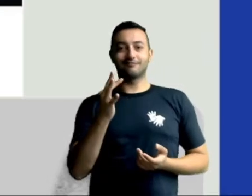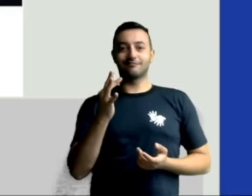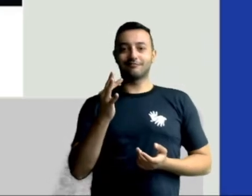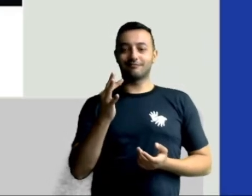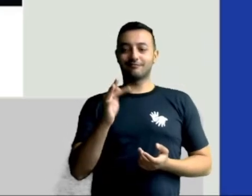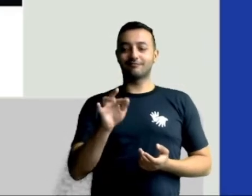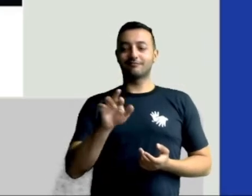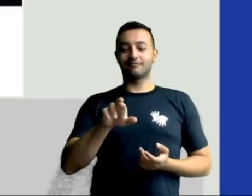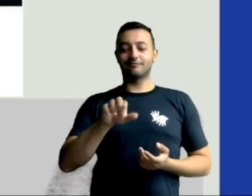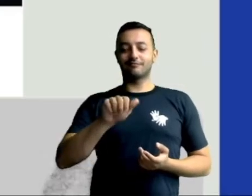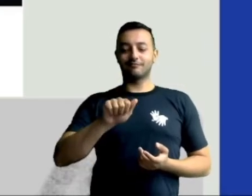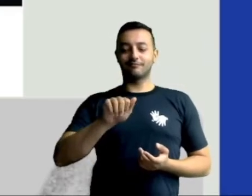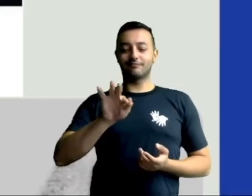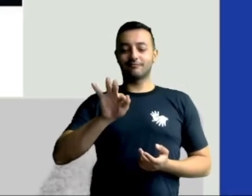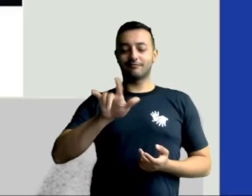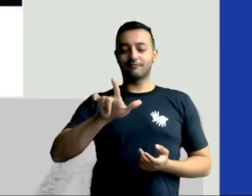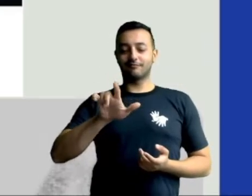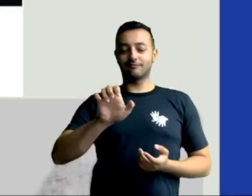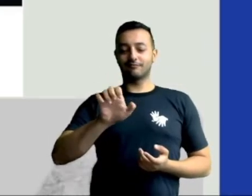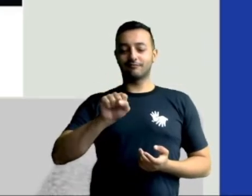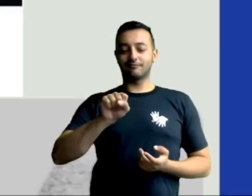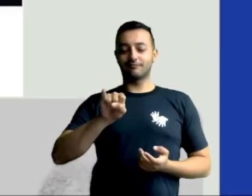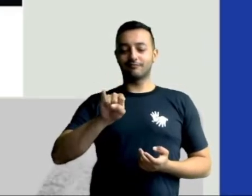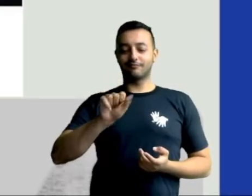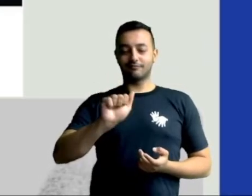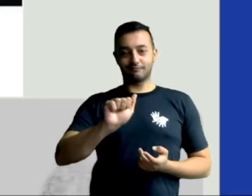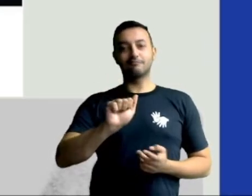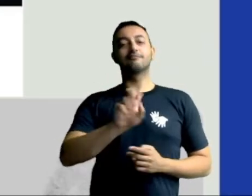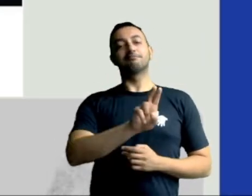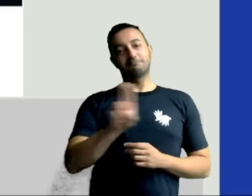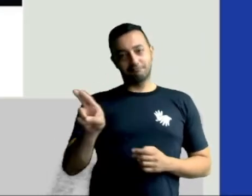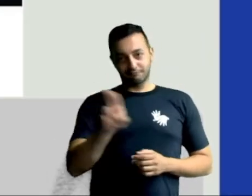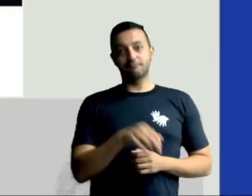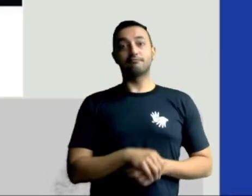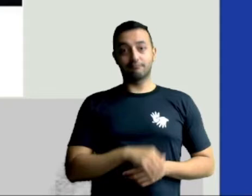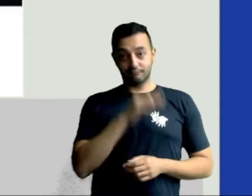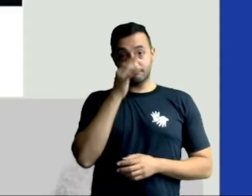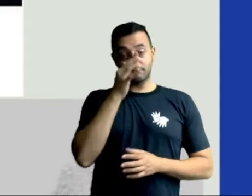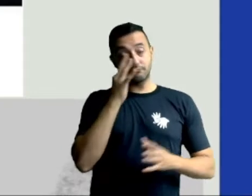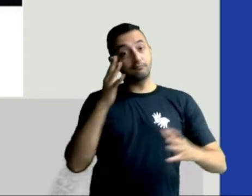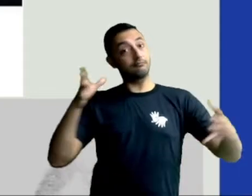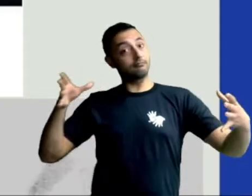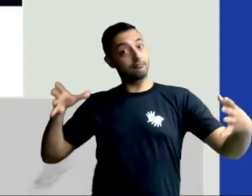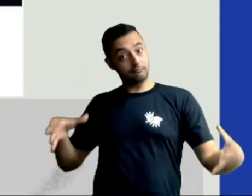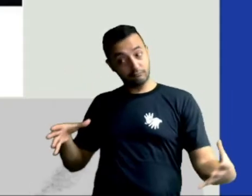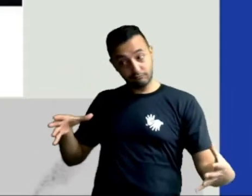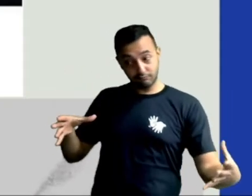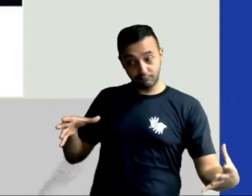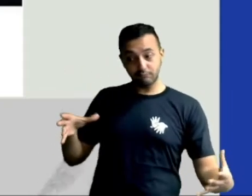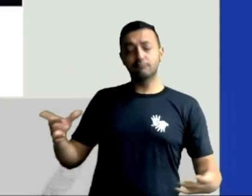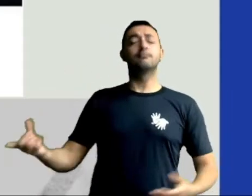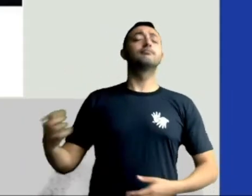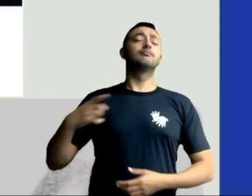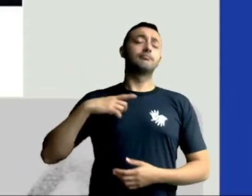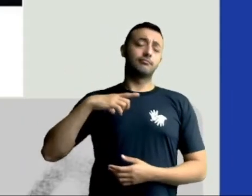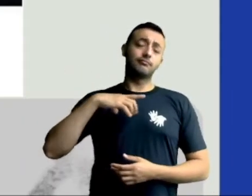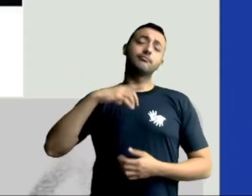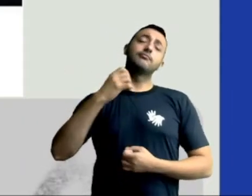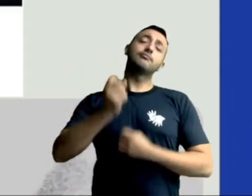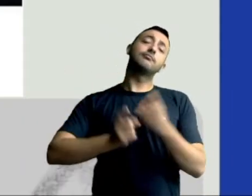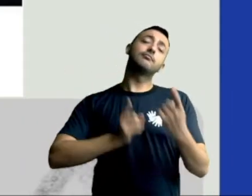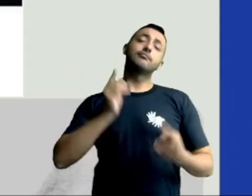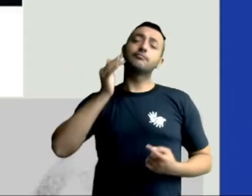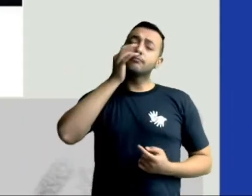de Rafflesia, isso mesmo. Ela é enorme, gente, ela é muito grande. E existem flores